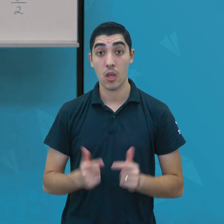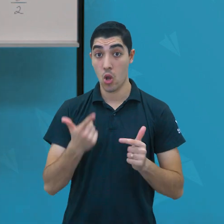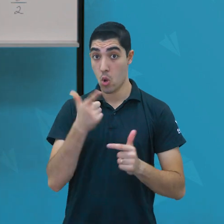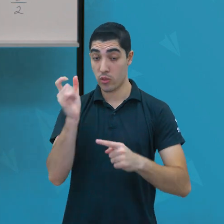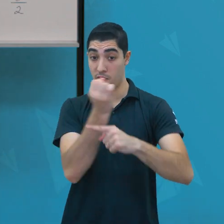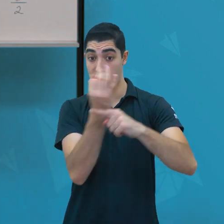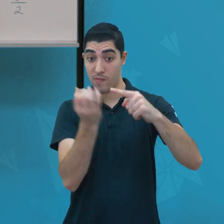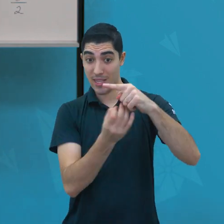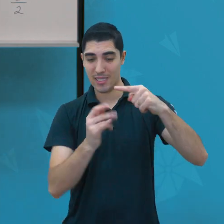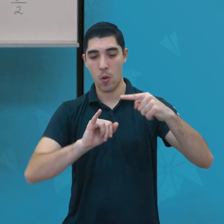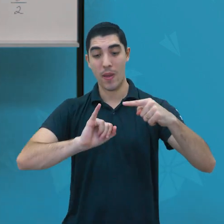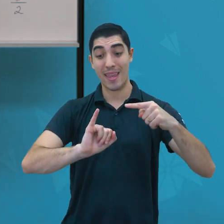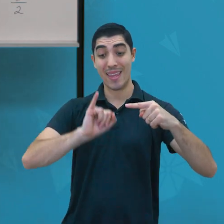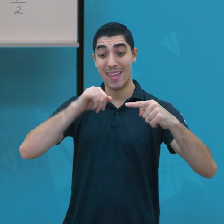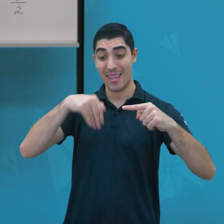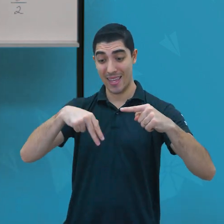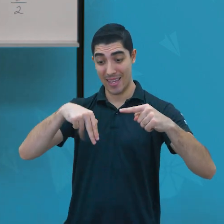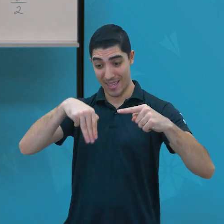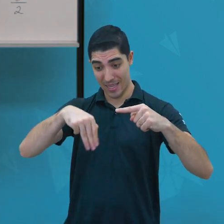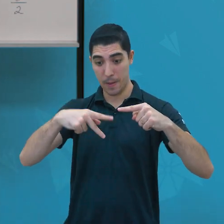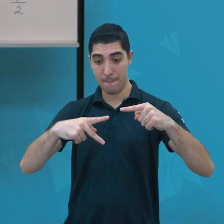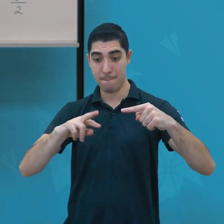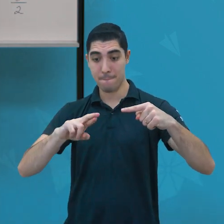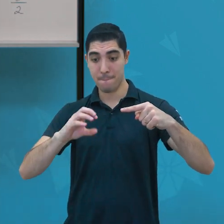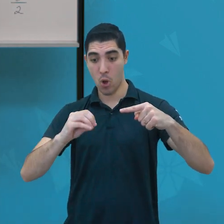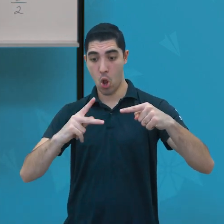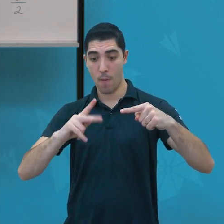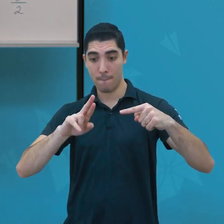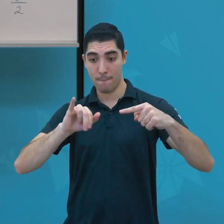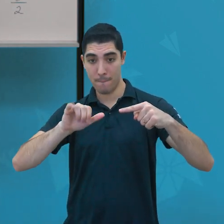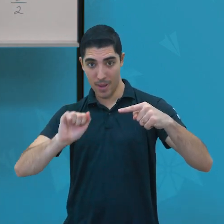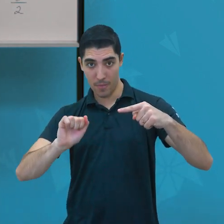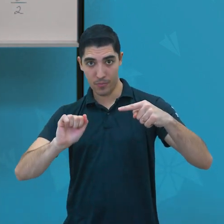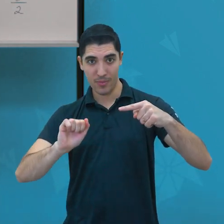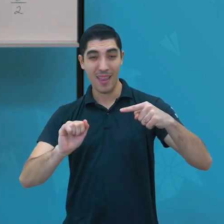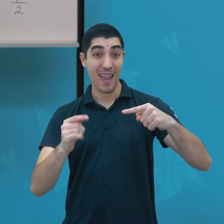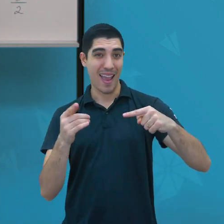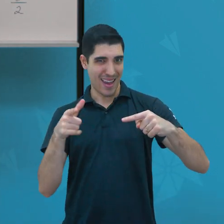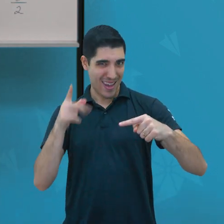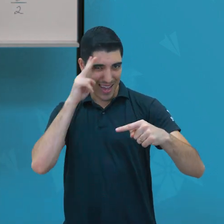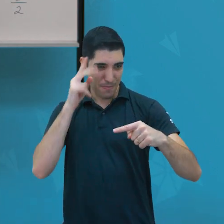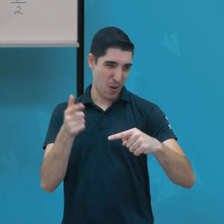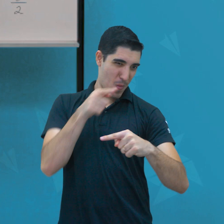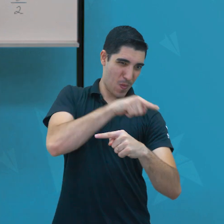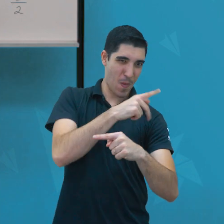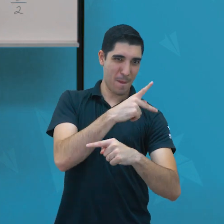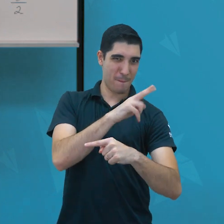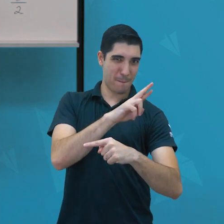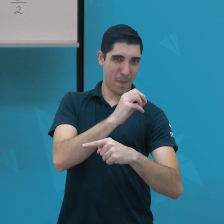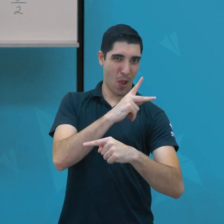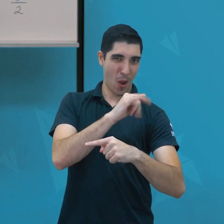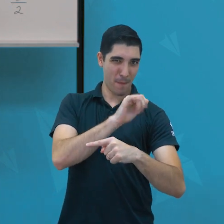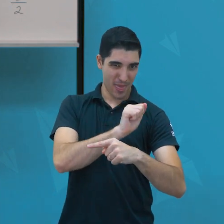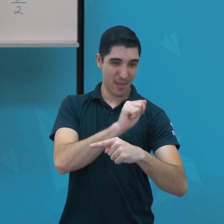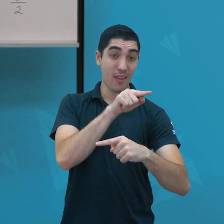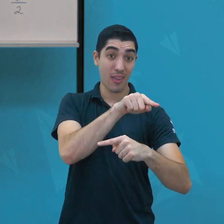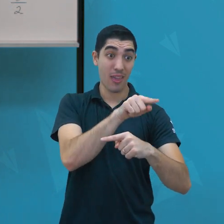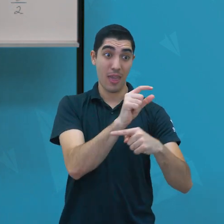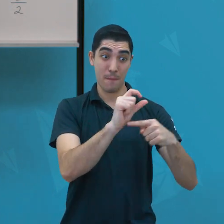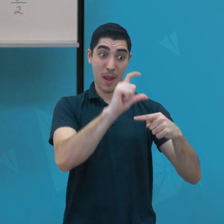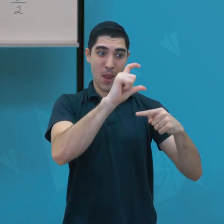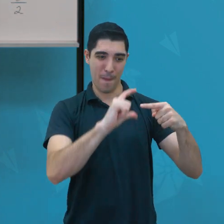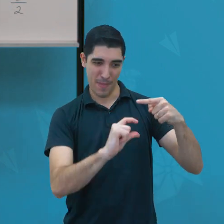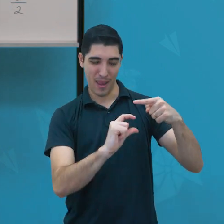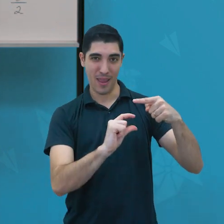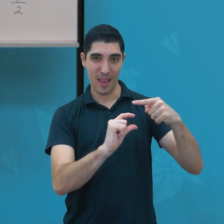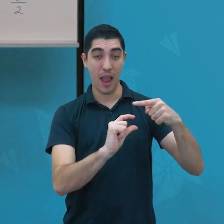Fechou. Agora a fração imprópria. Se própria, numerador tem que ser menor que o denominador, adivinha o